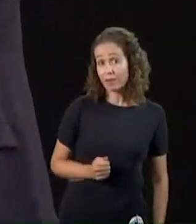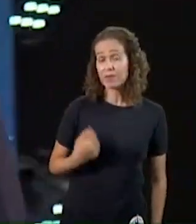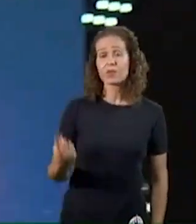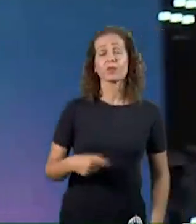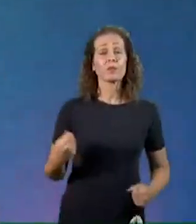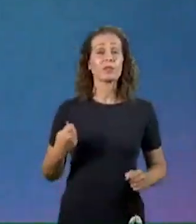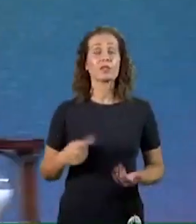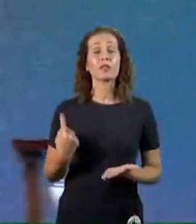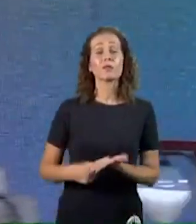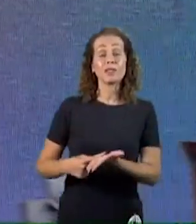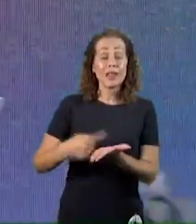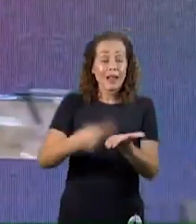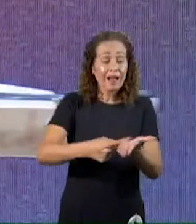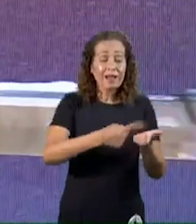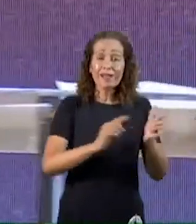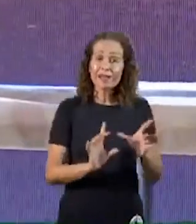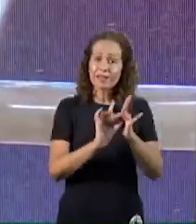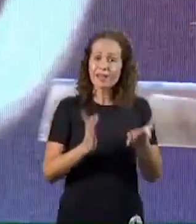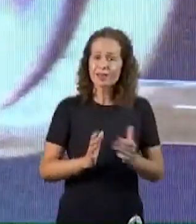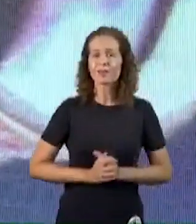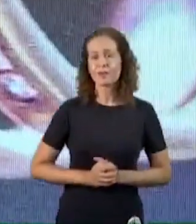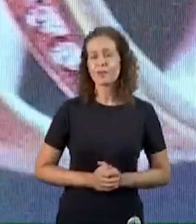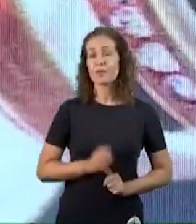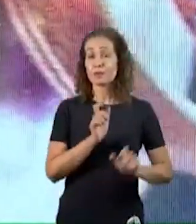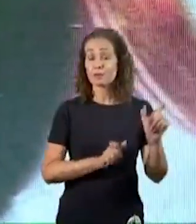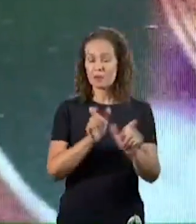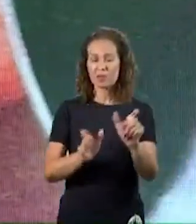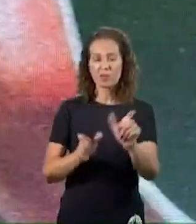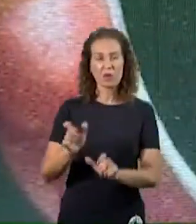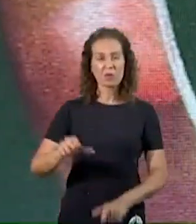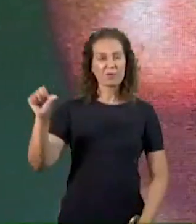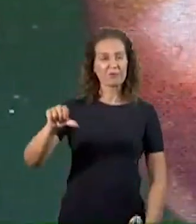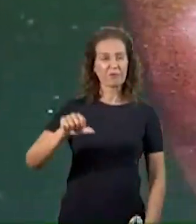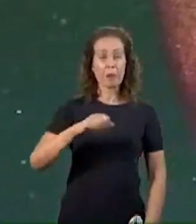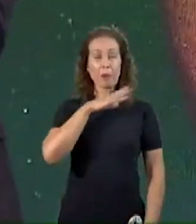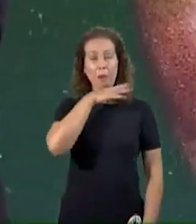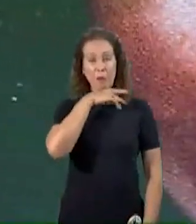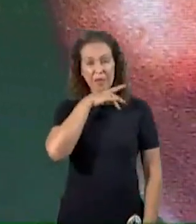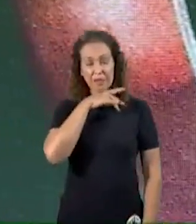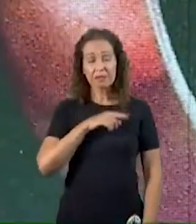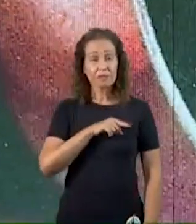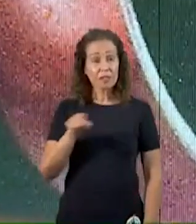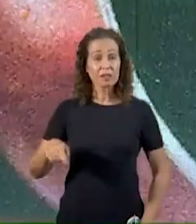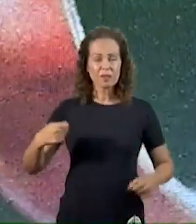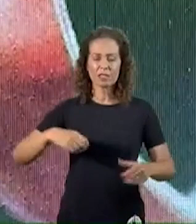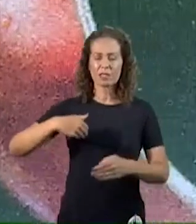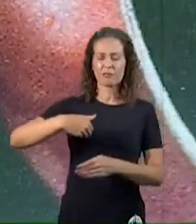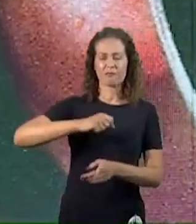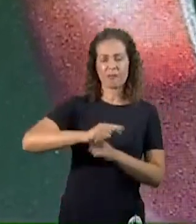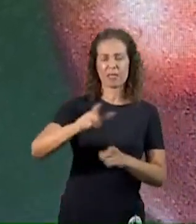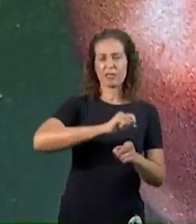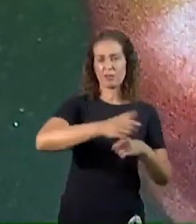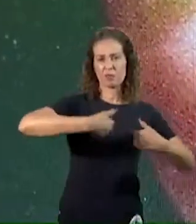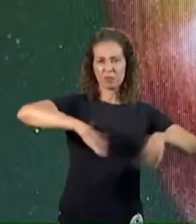aliança. E deixa eu explicar uma coisa sobre gente porcaria. Gente porcaria, você tem que expulsar ele da sua vida. Eles não saem sozinhos.